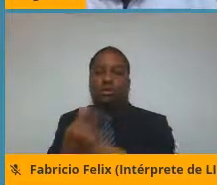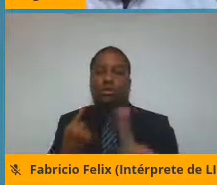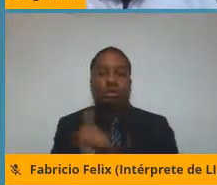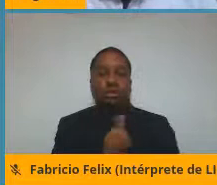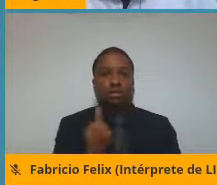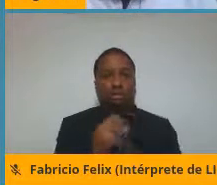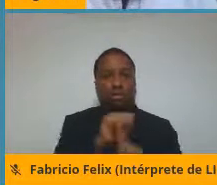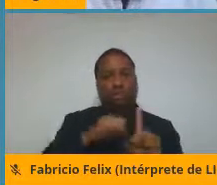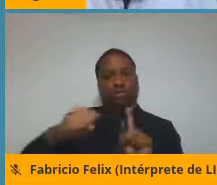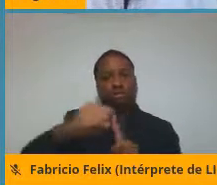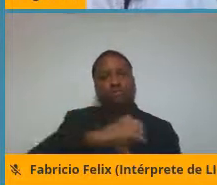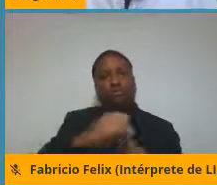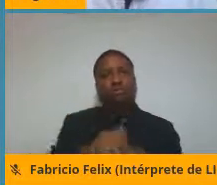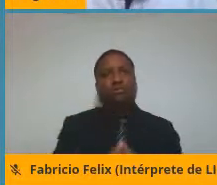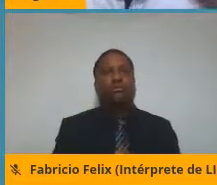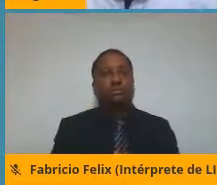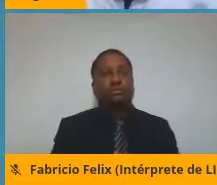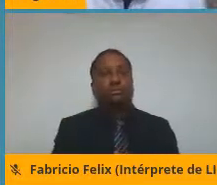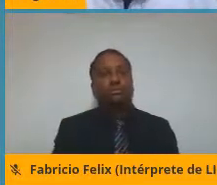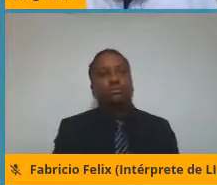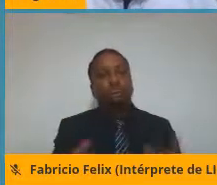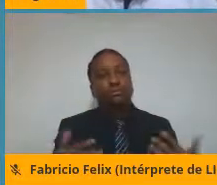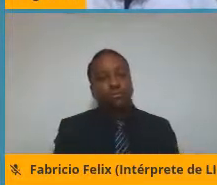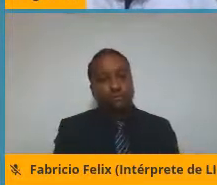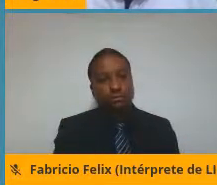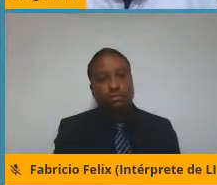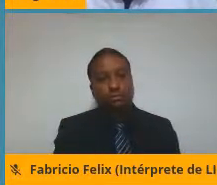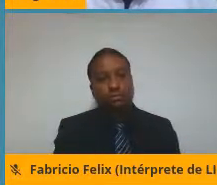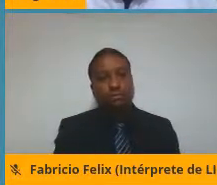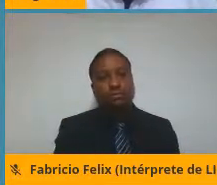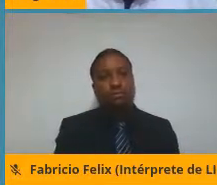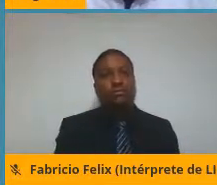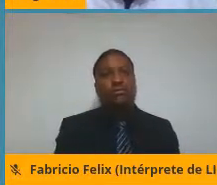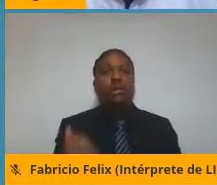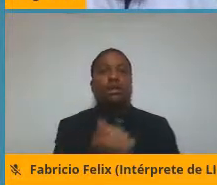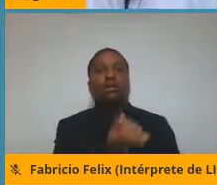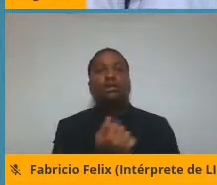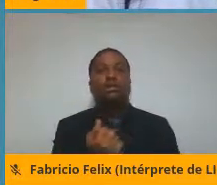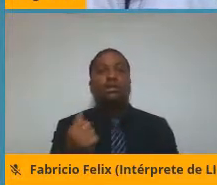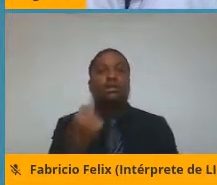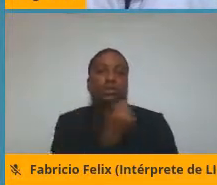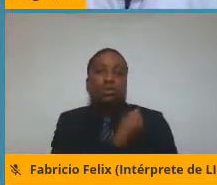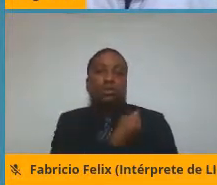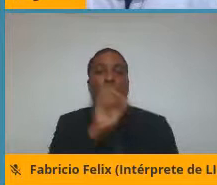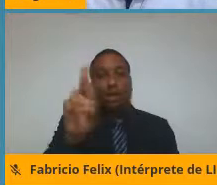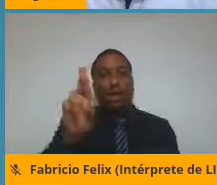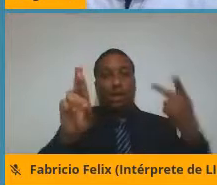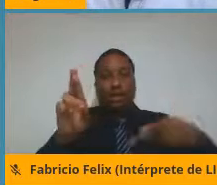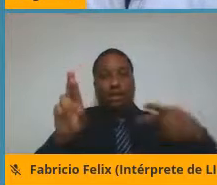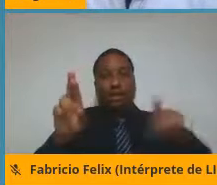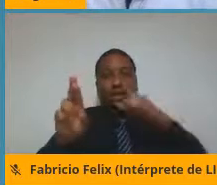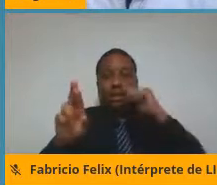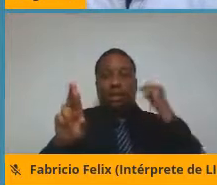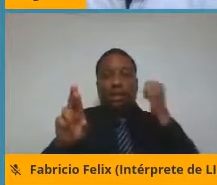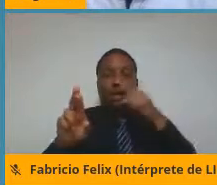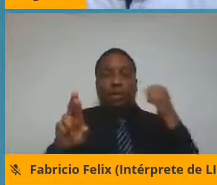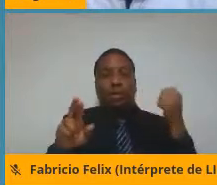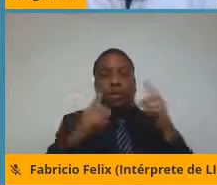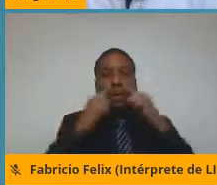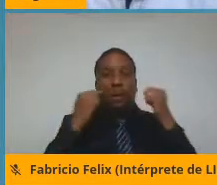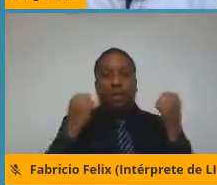social. Bom, então, como é que fica esse número R para Alagoas? Esse número R aqui, ó,